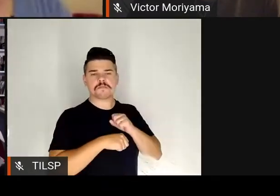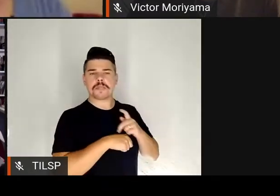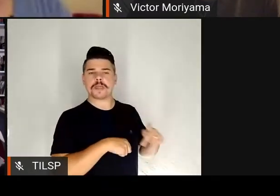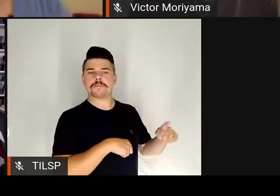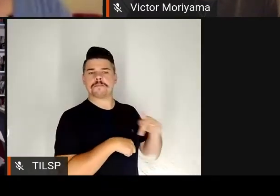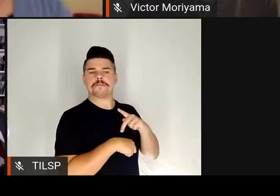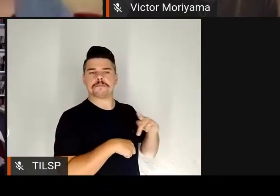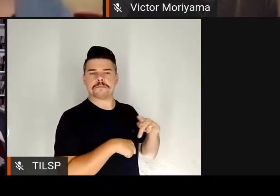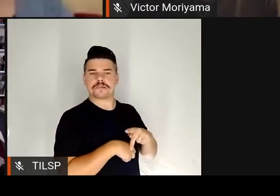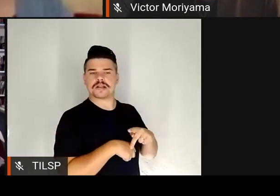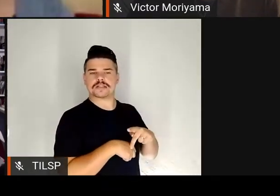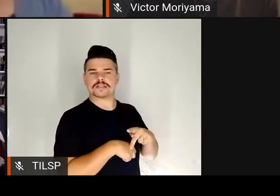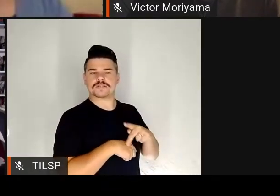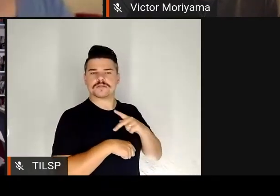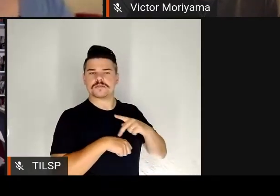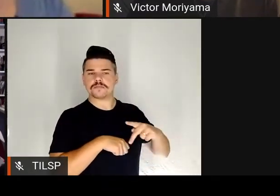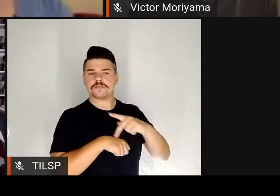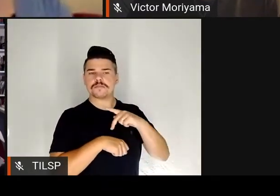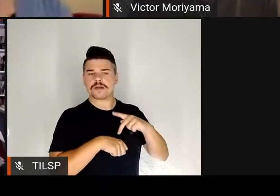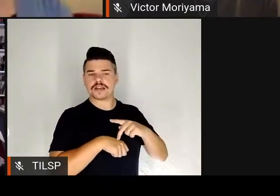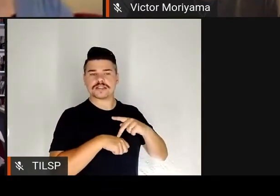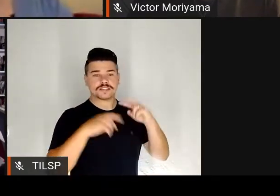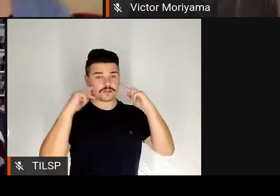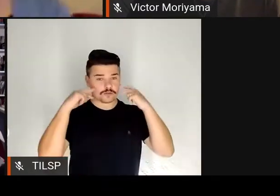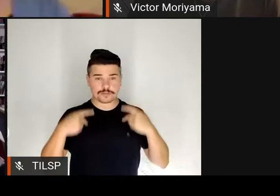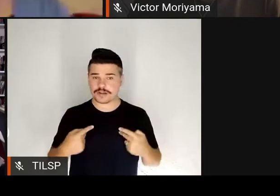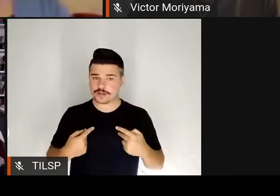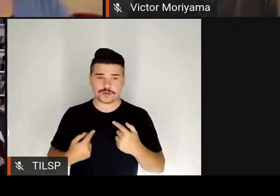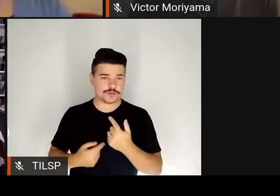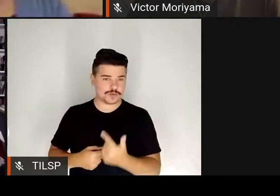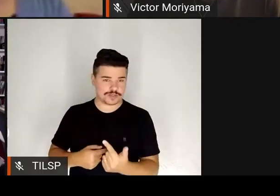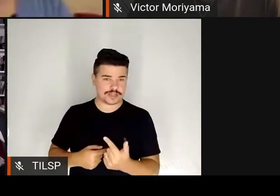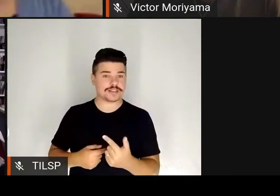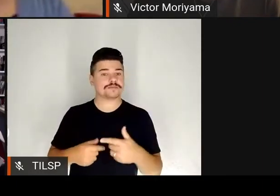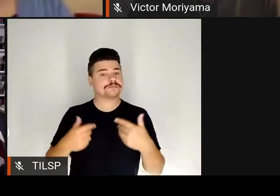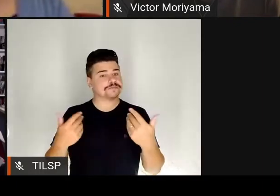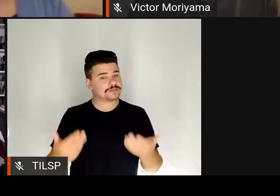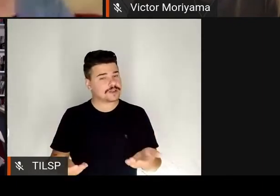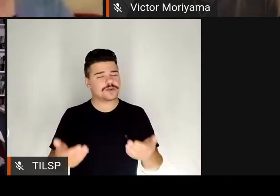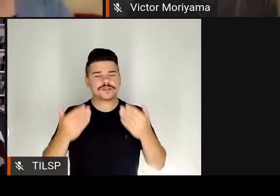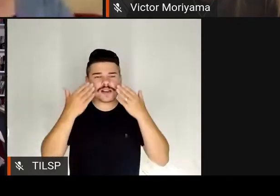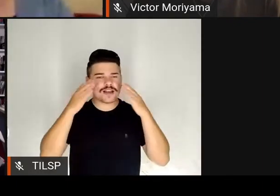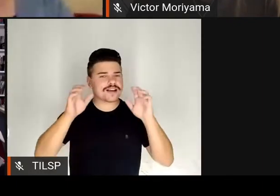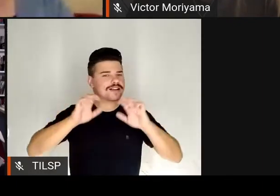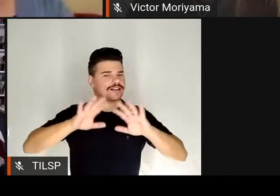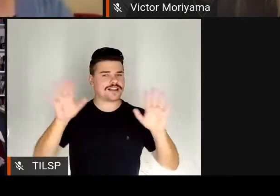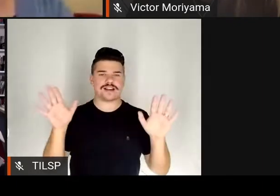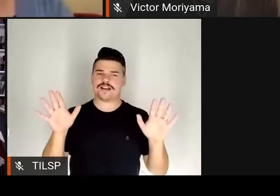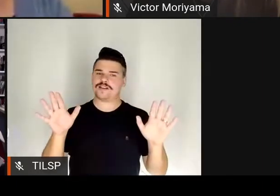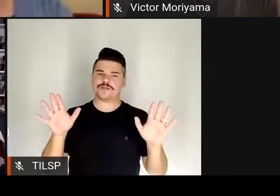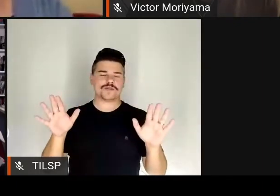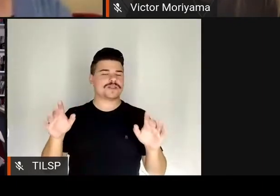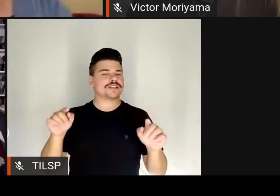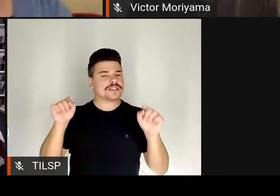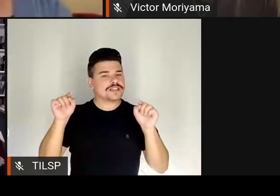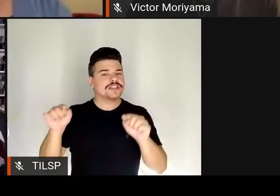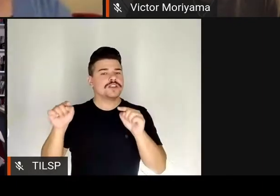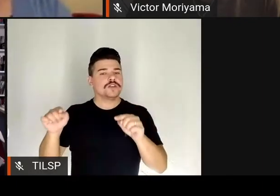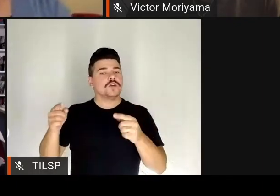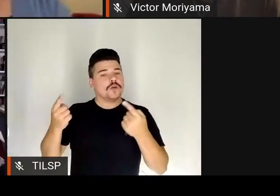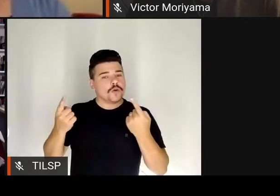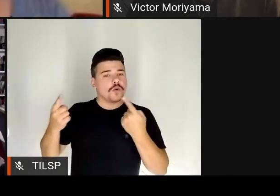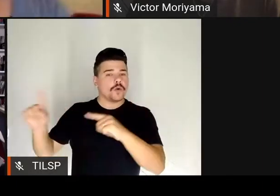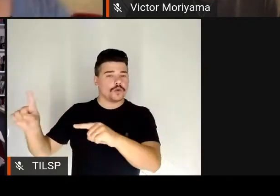é um patriota, não um ser humano. Então, fica claro que existe um movimento antimilitarista, e daí